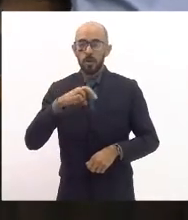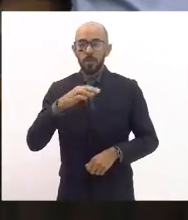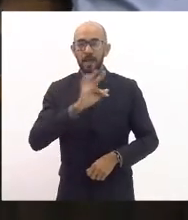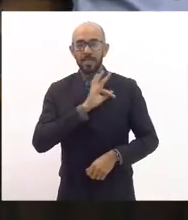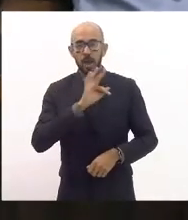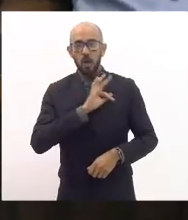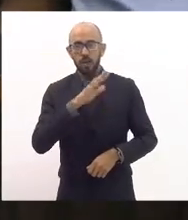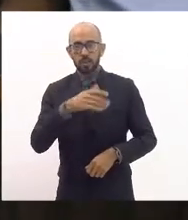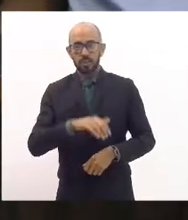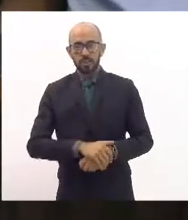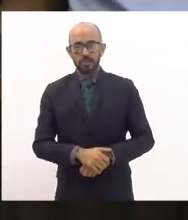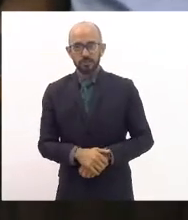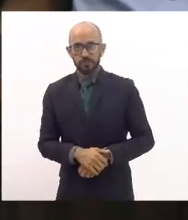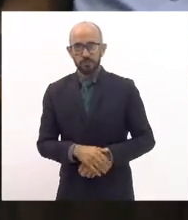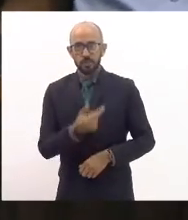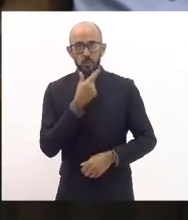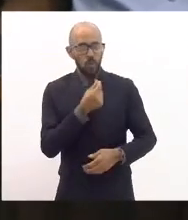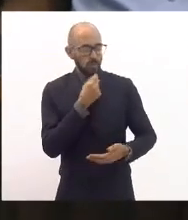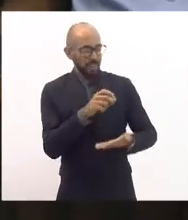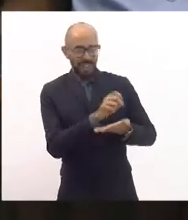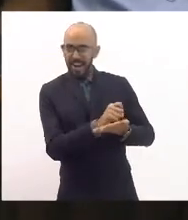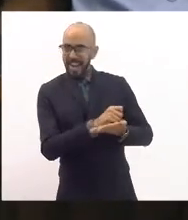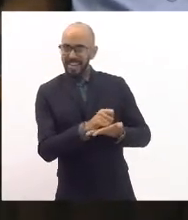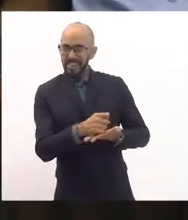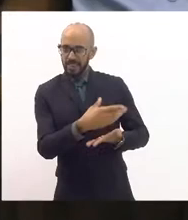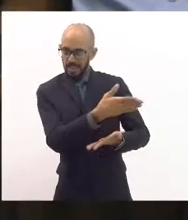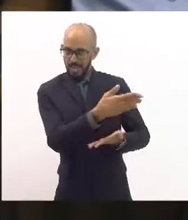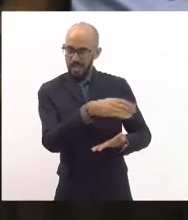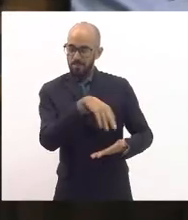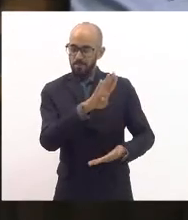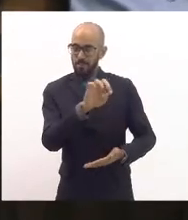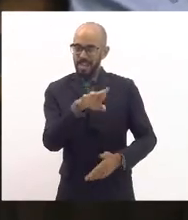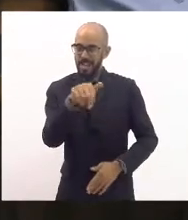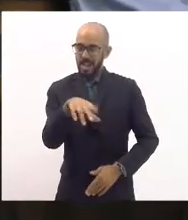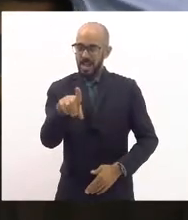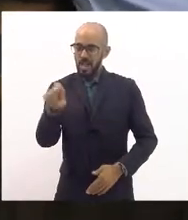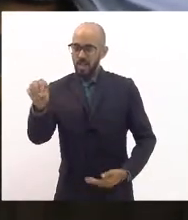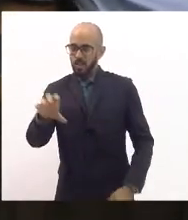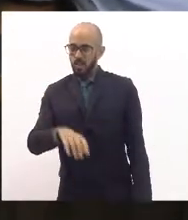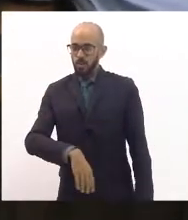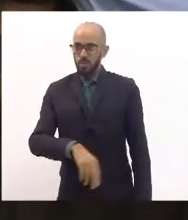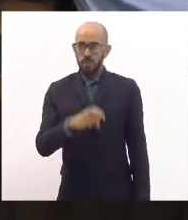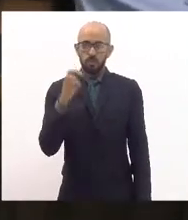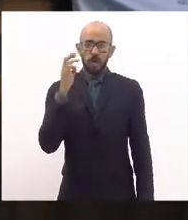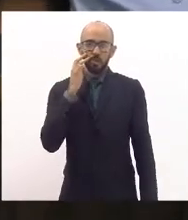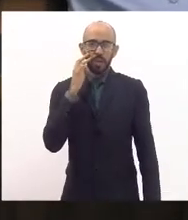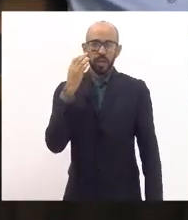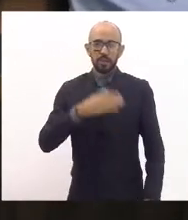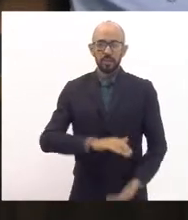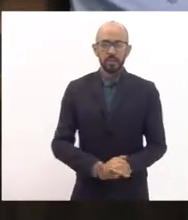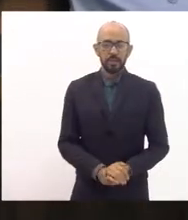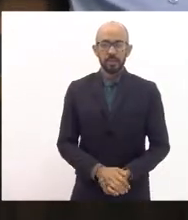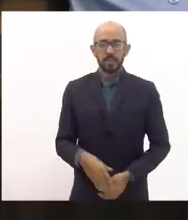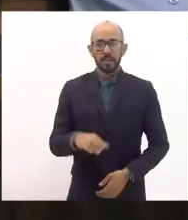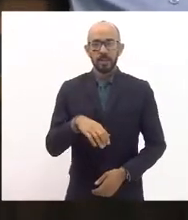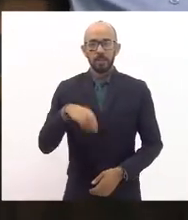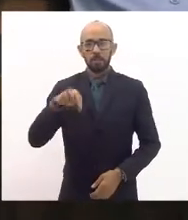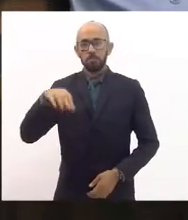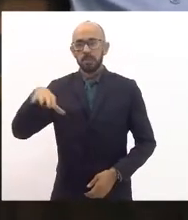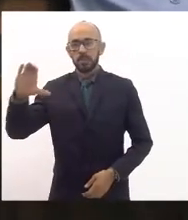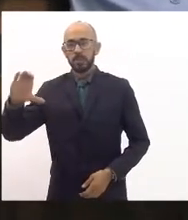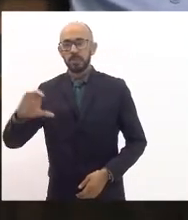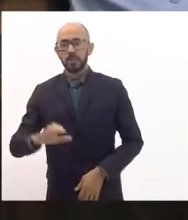o homem da caneta Subtenente Bernardo Oi Valdete deputado Carlos